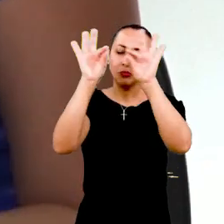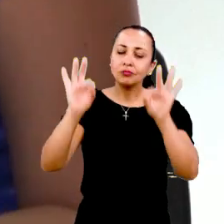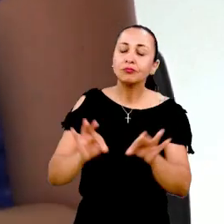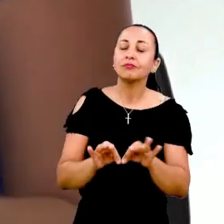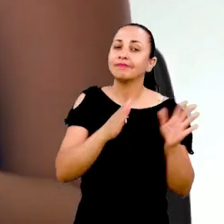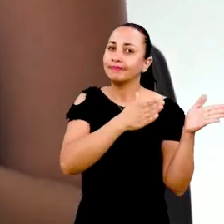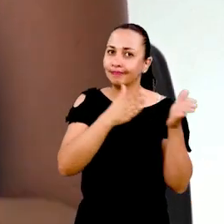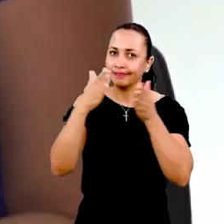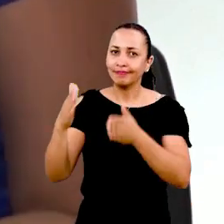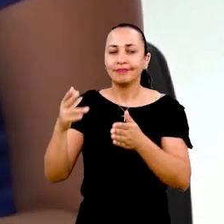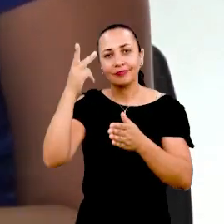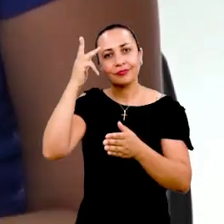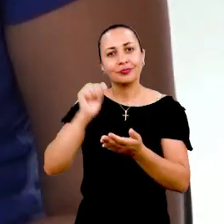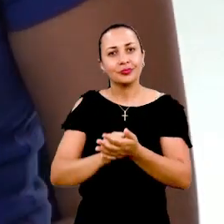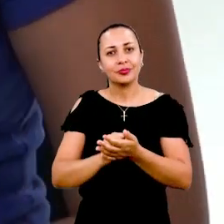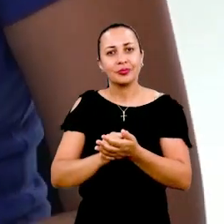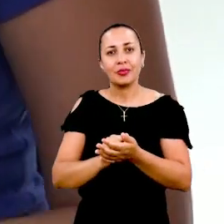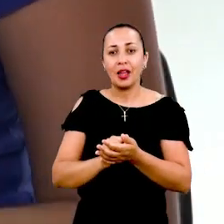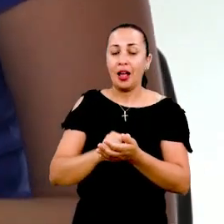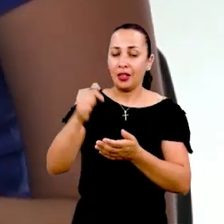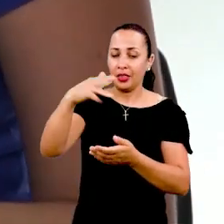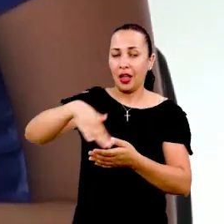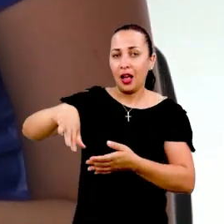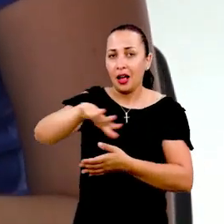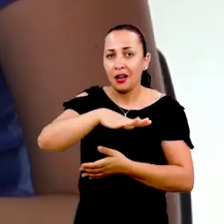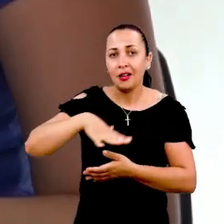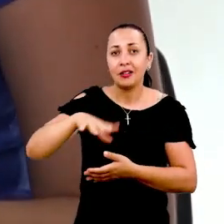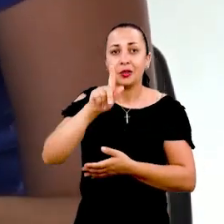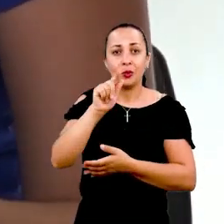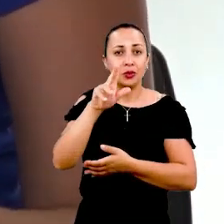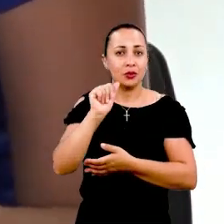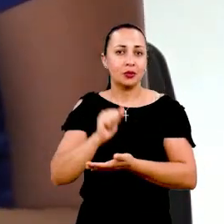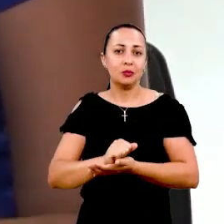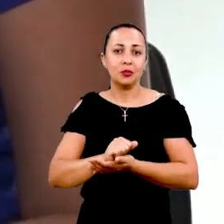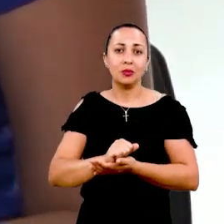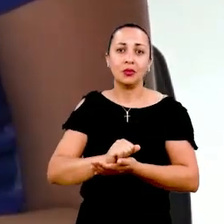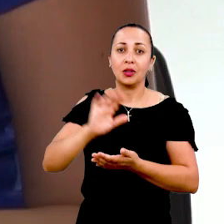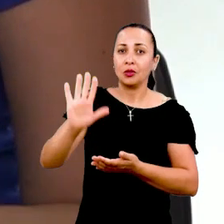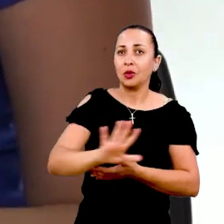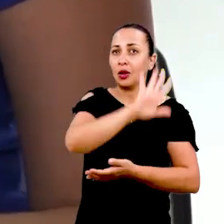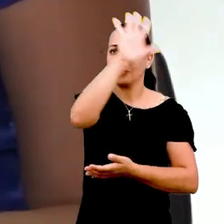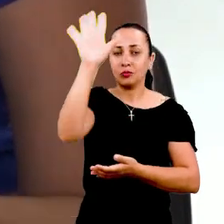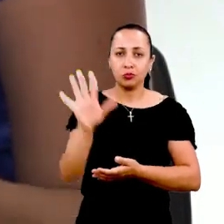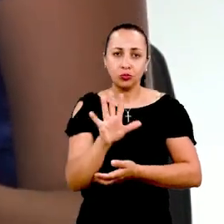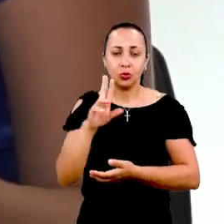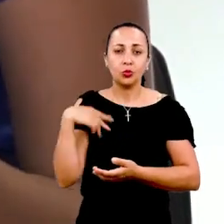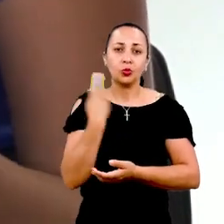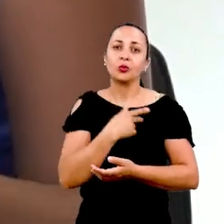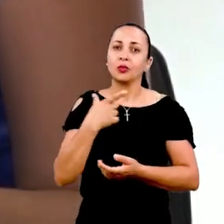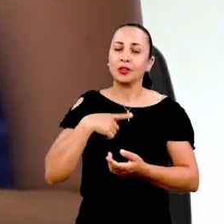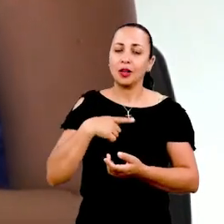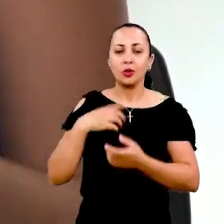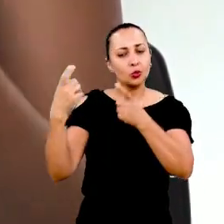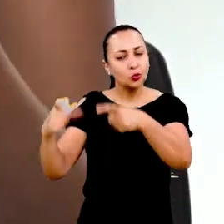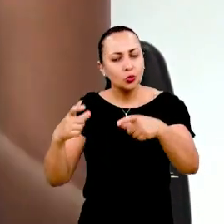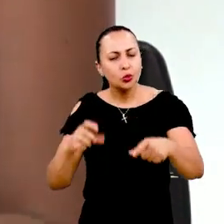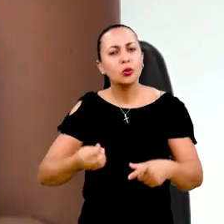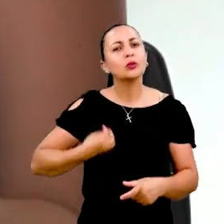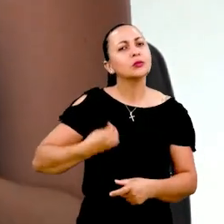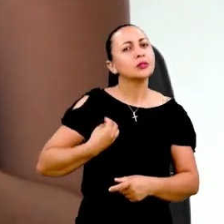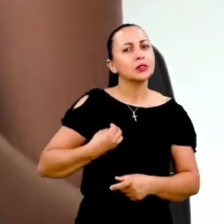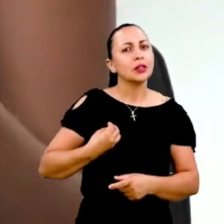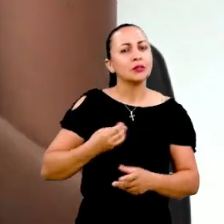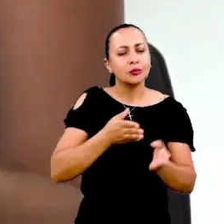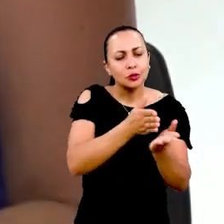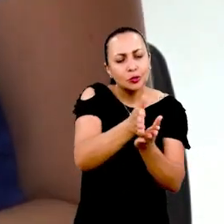um plano direcionado para a conservação de cavalos marinhos na APA de Guadalupe. Na escala nacional, os dados que a gente vai ter de onde estão os